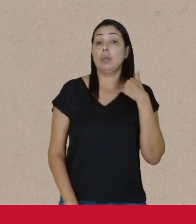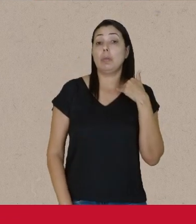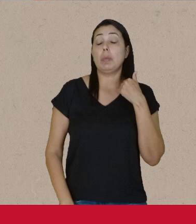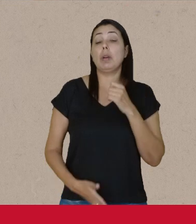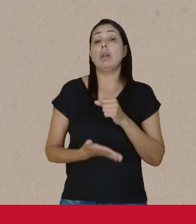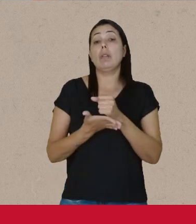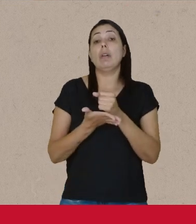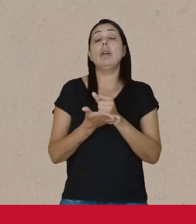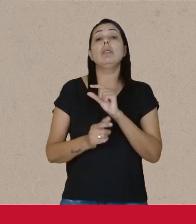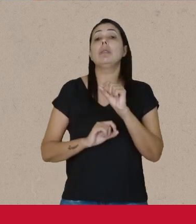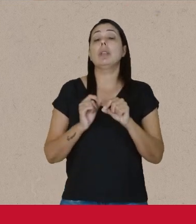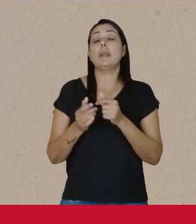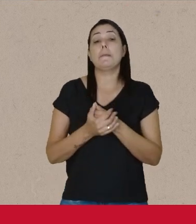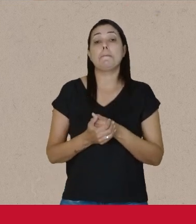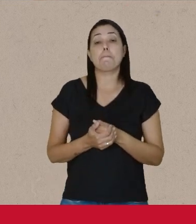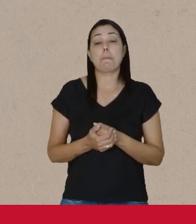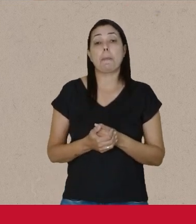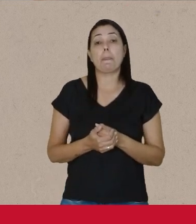a inflação